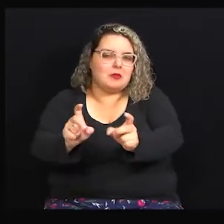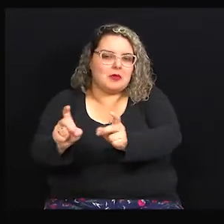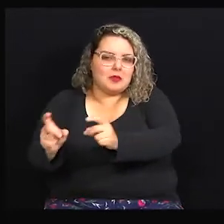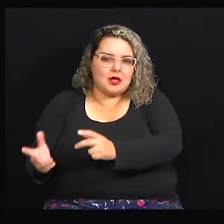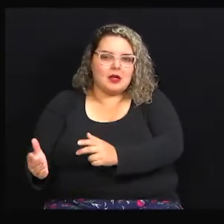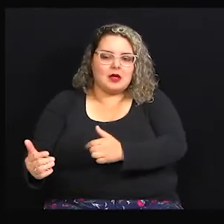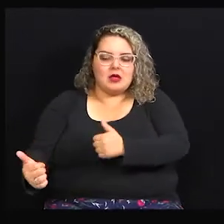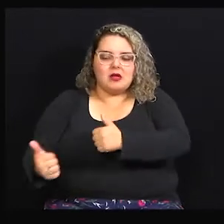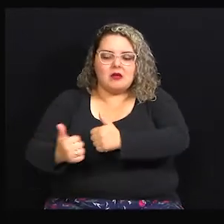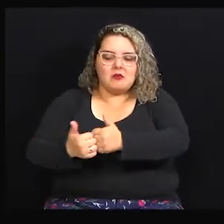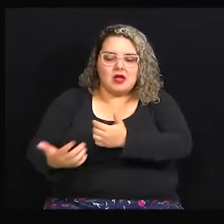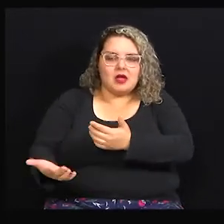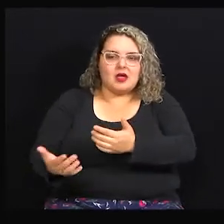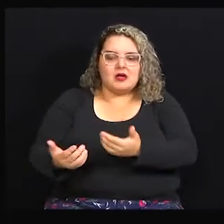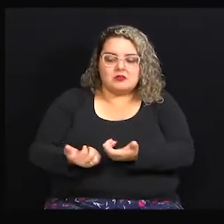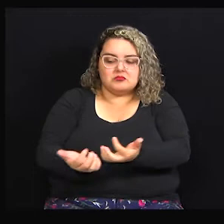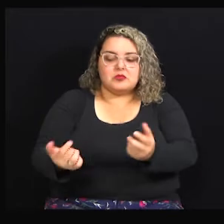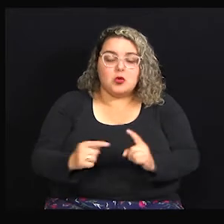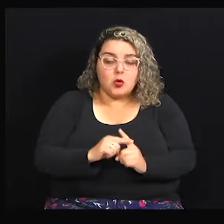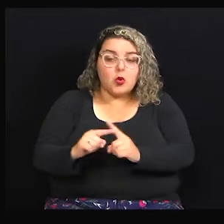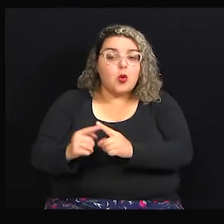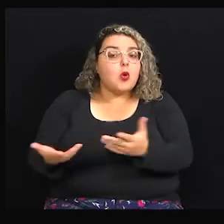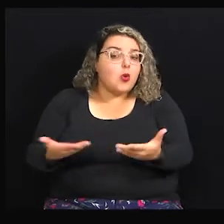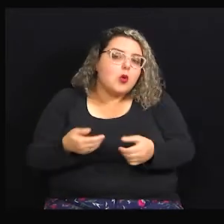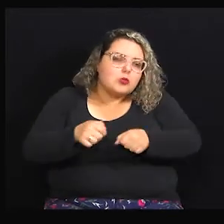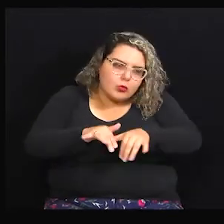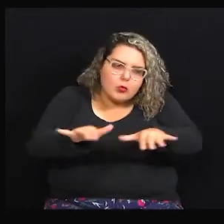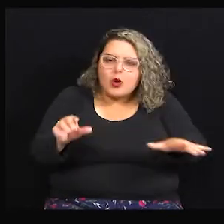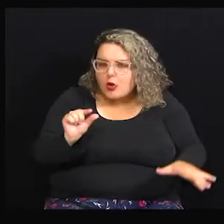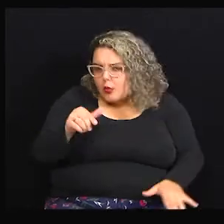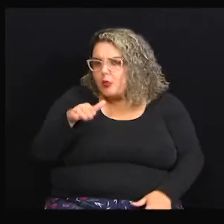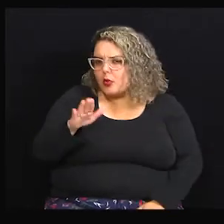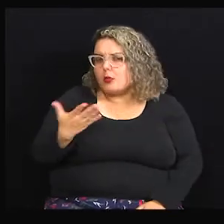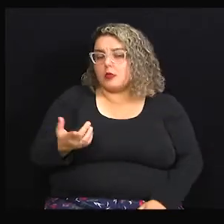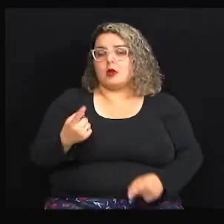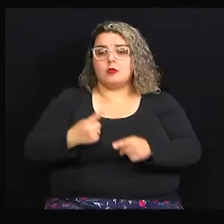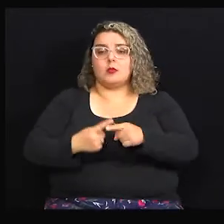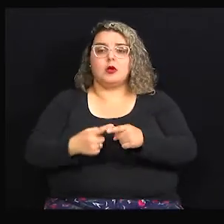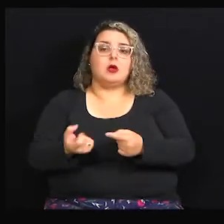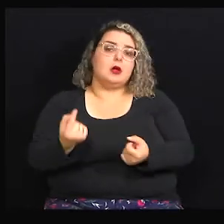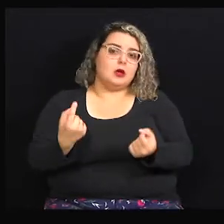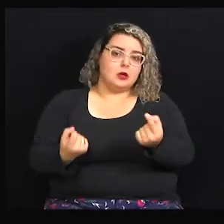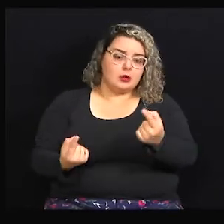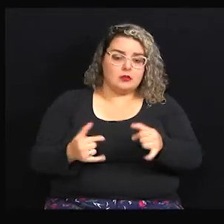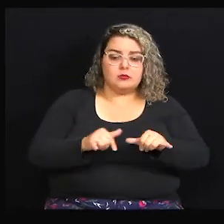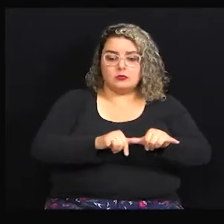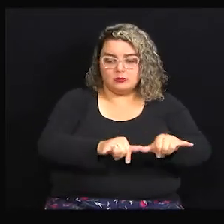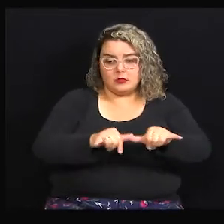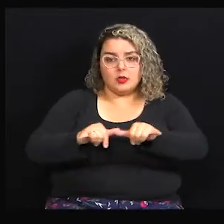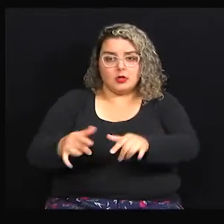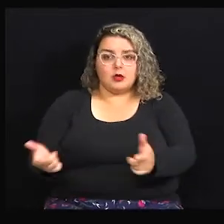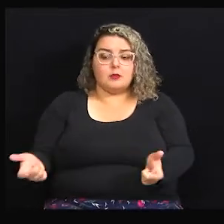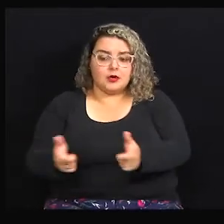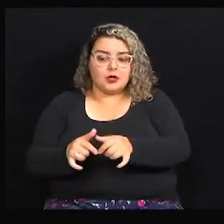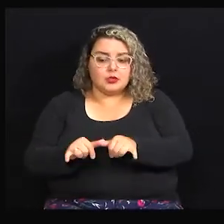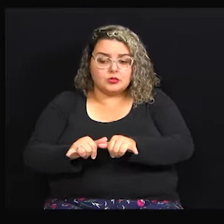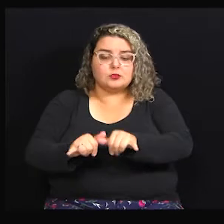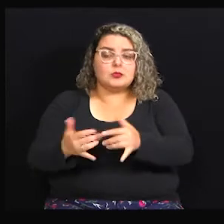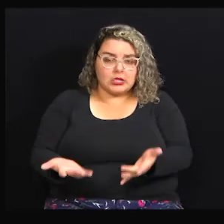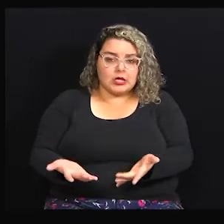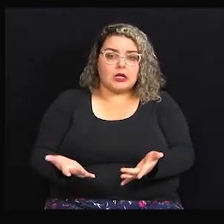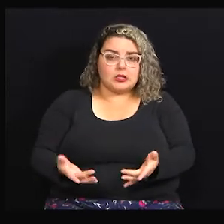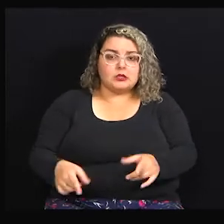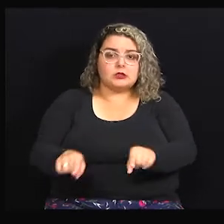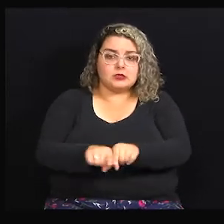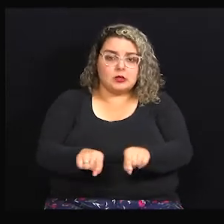em porta de cemitério hoje expandir um pouquinho mais isso daí Porque alguns Supermercados pequenos Supermercados